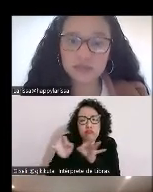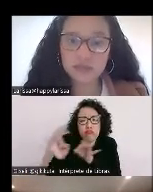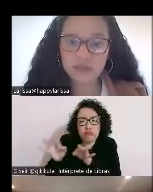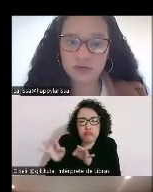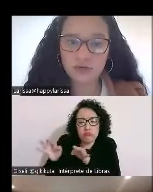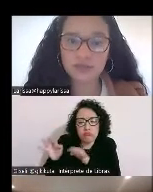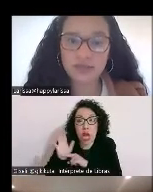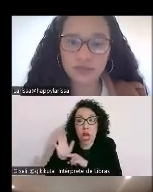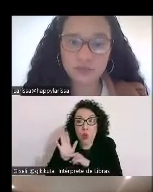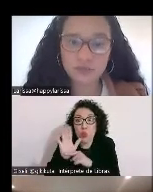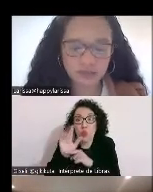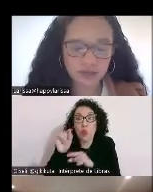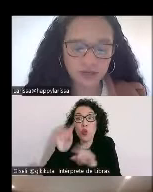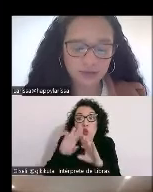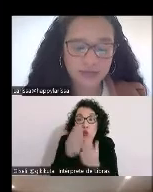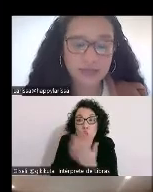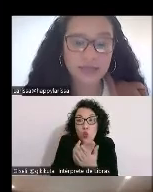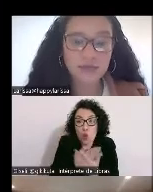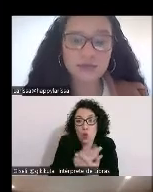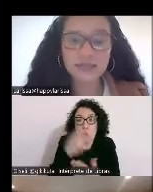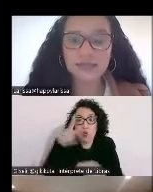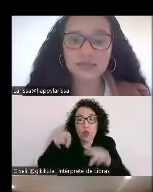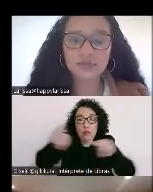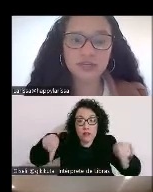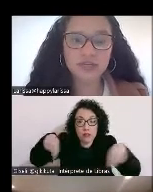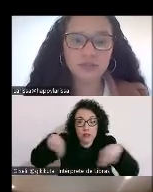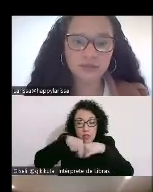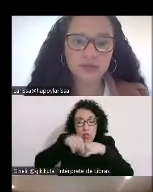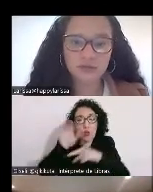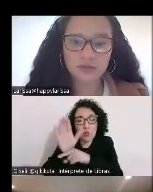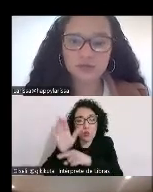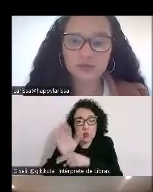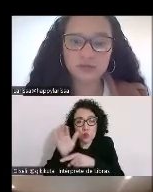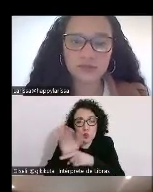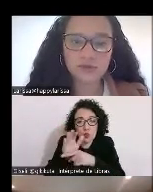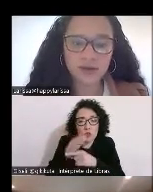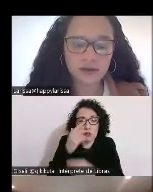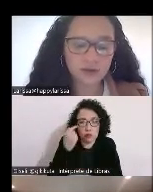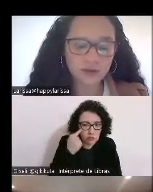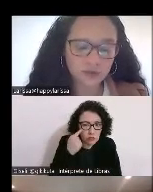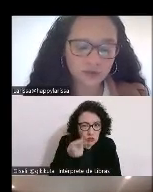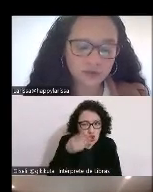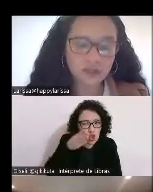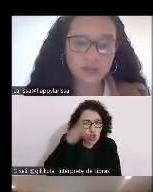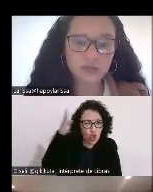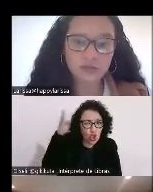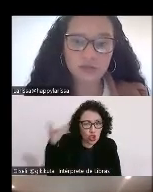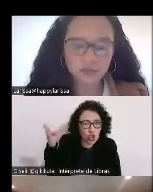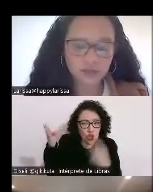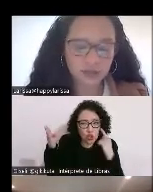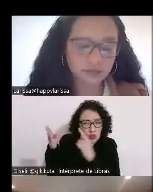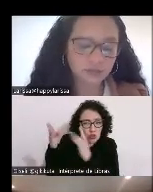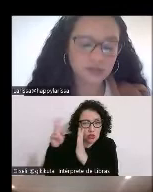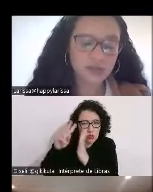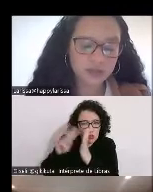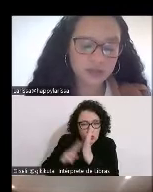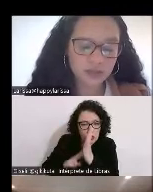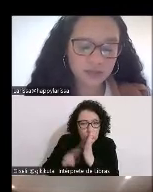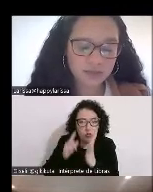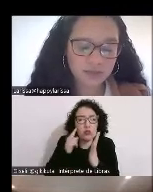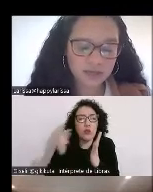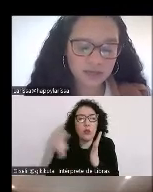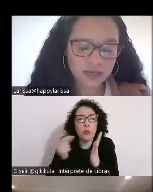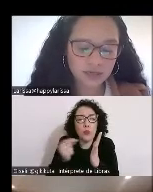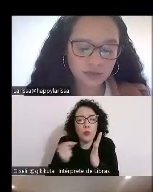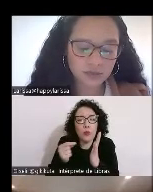na sua escola, na sua sala de aula. Então, desse lado direito, caso todos consigam olhar agora, eu vou ler o que está escrito em português. Sistema